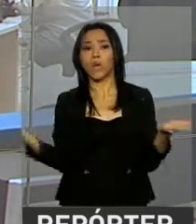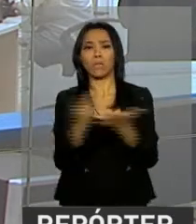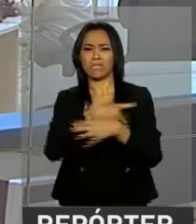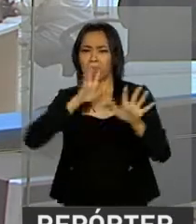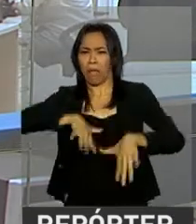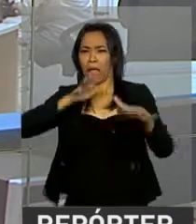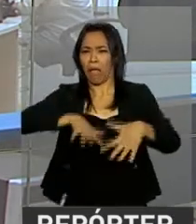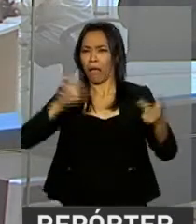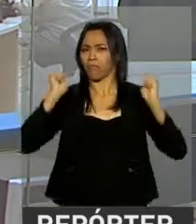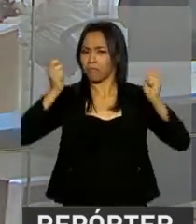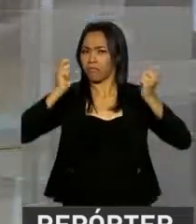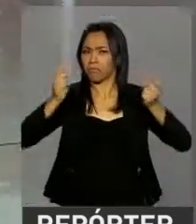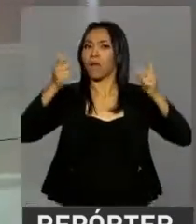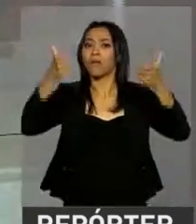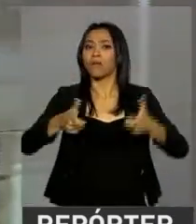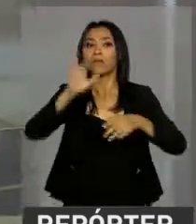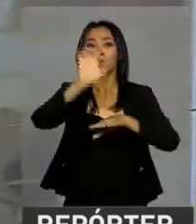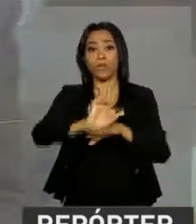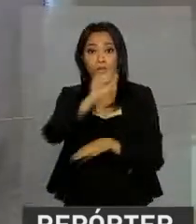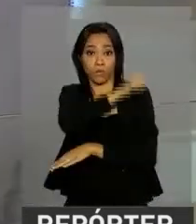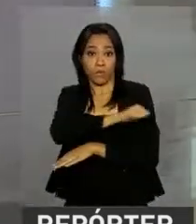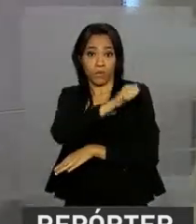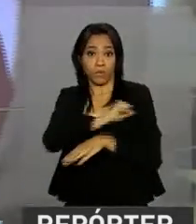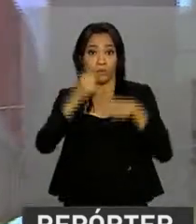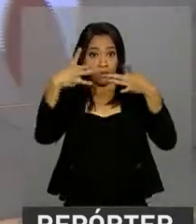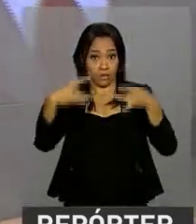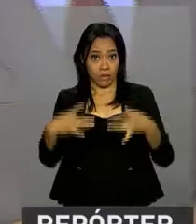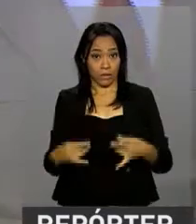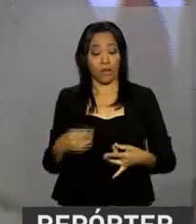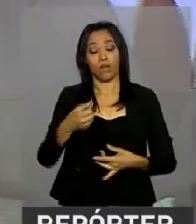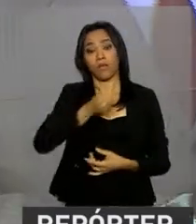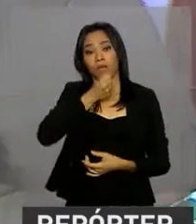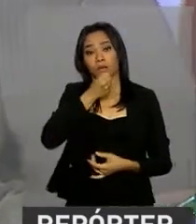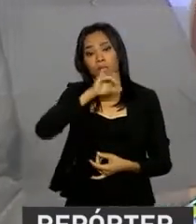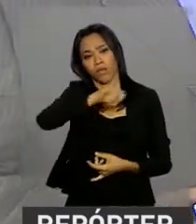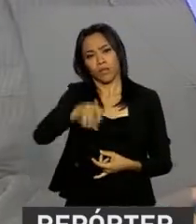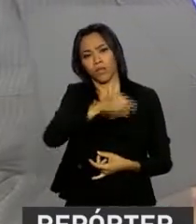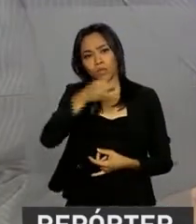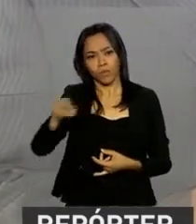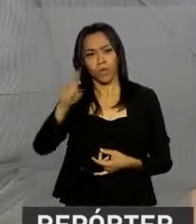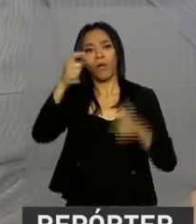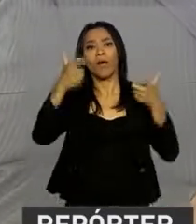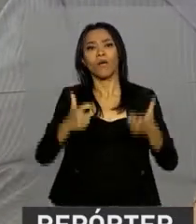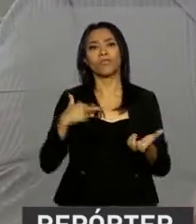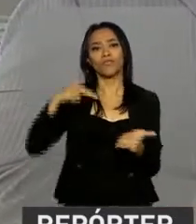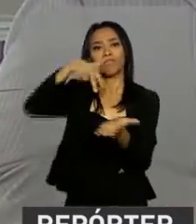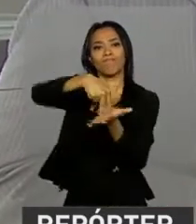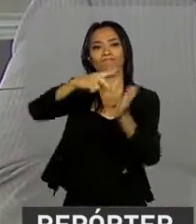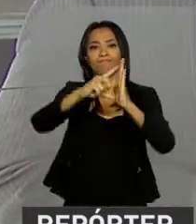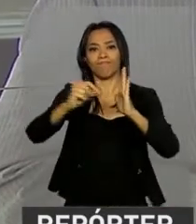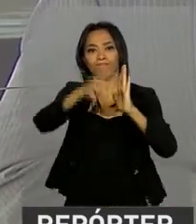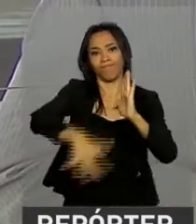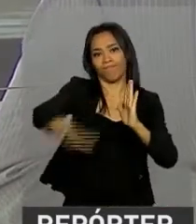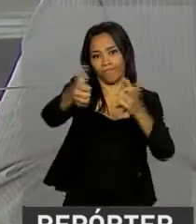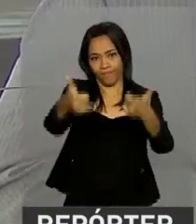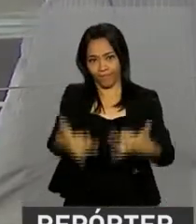de Janeiro. João Pedro Neto traz os detalhes para a gente ao vivo, direto do Palácio do Planalto. Oi, João Pedro, bom